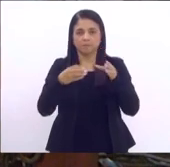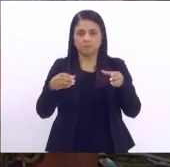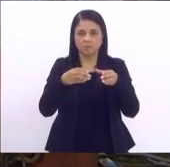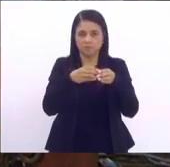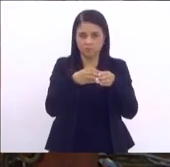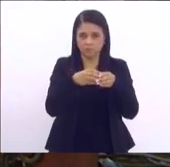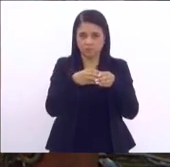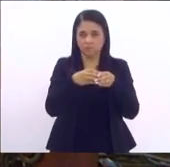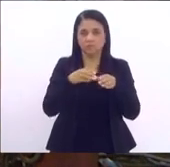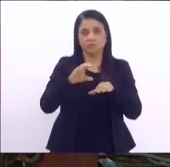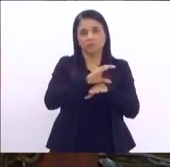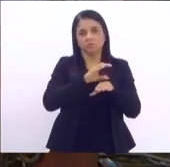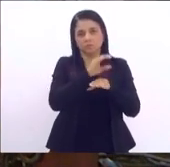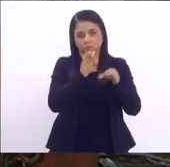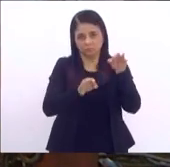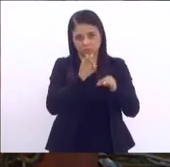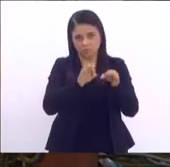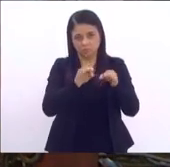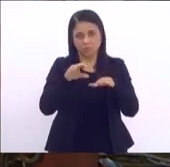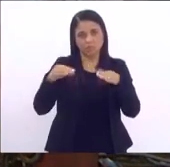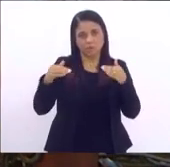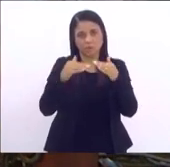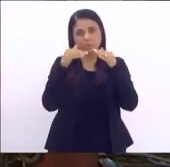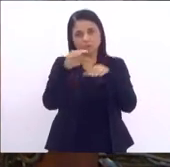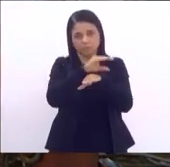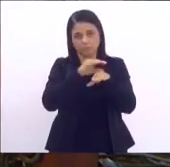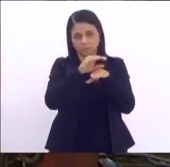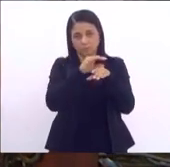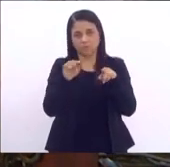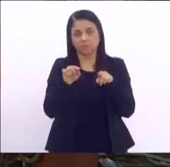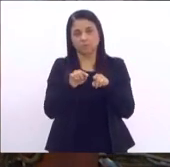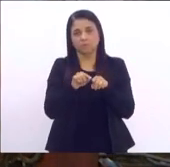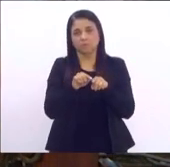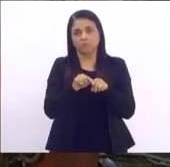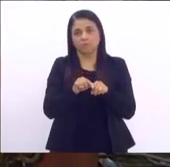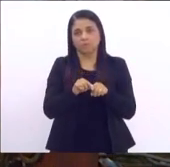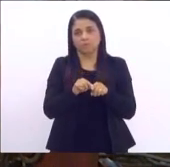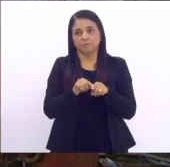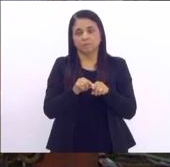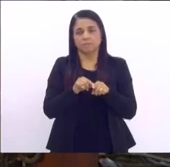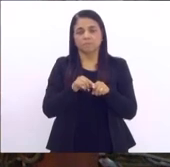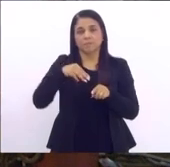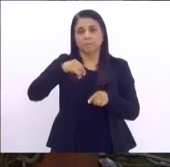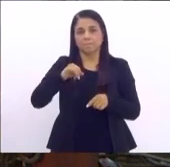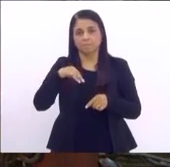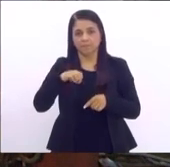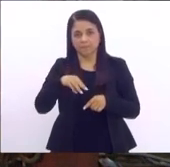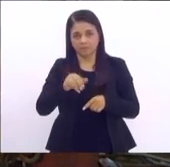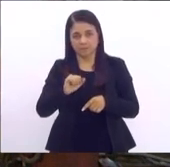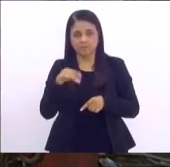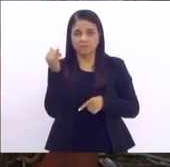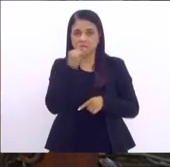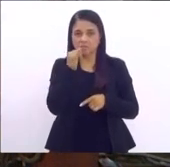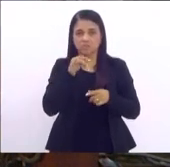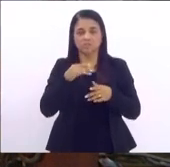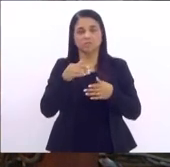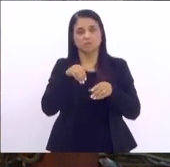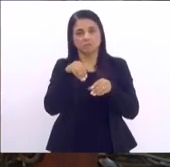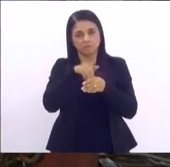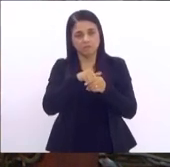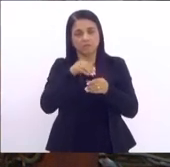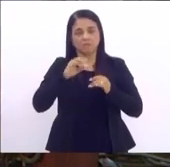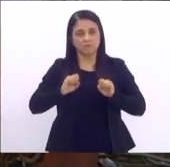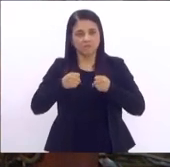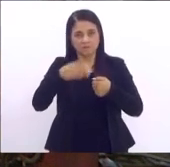pela Constitucionalidade, de Minas e Energia favorável, de Defesa do Consumidor favorável, de Economia, Indústria e